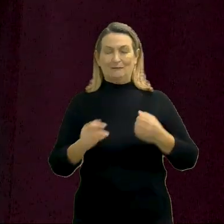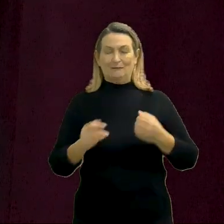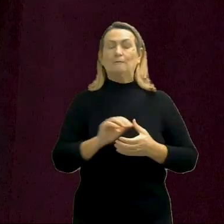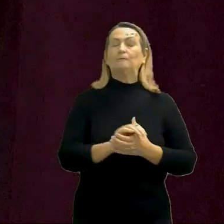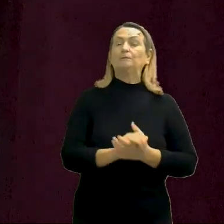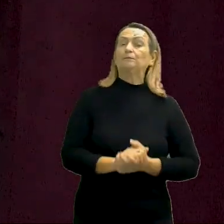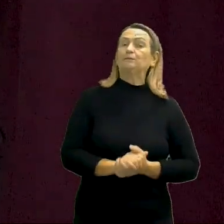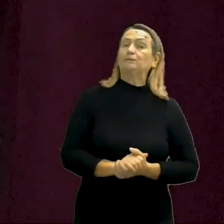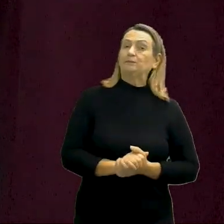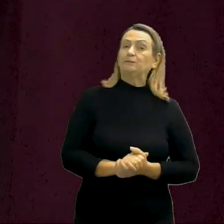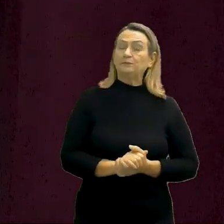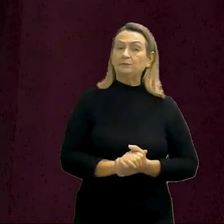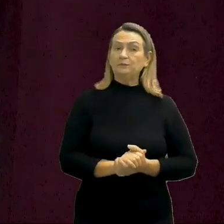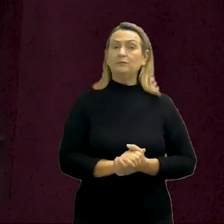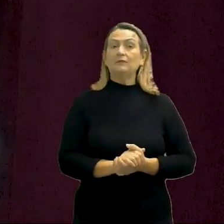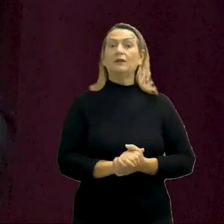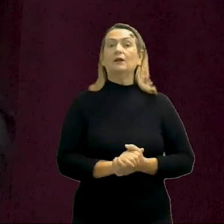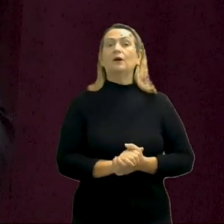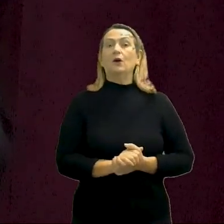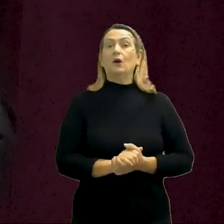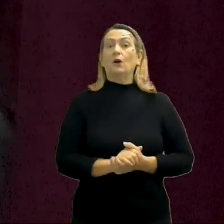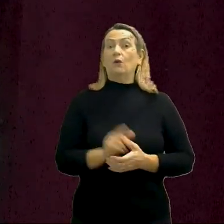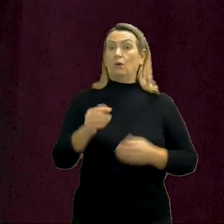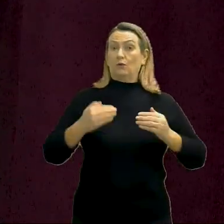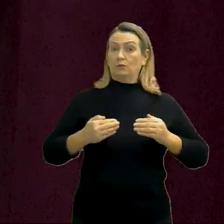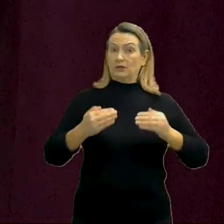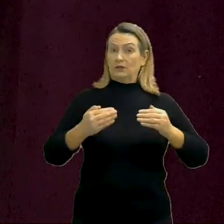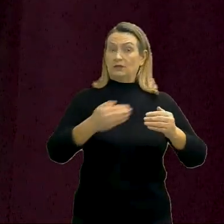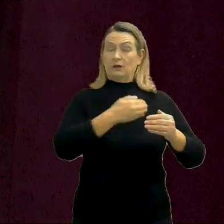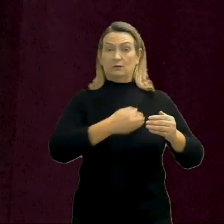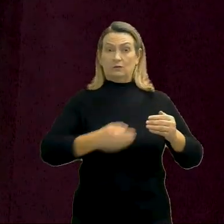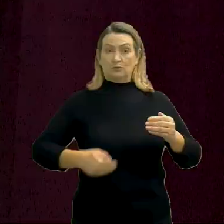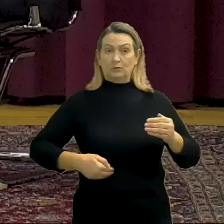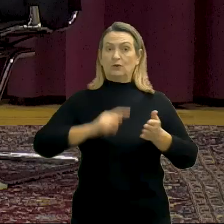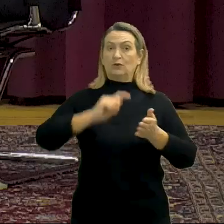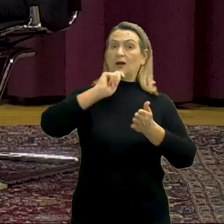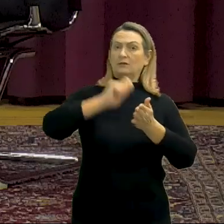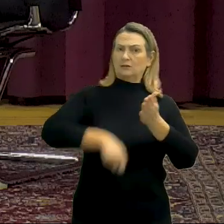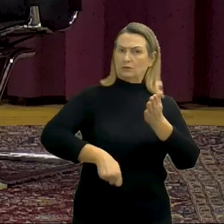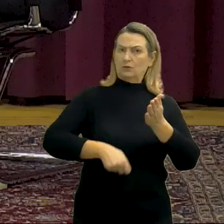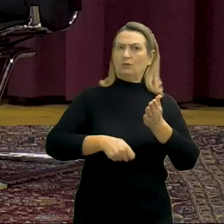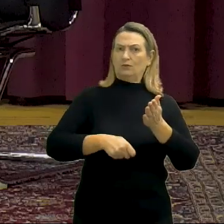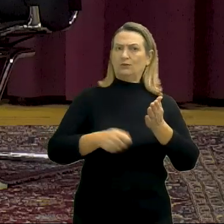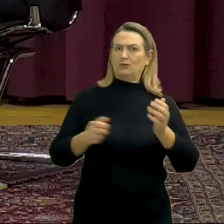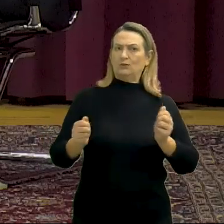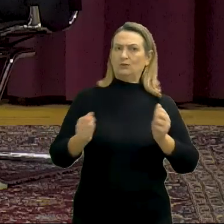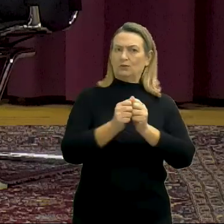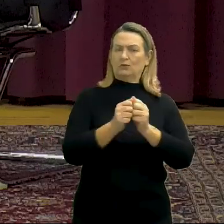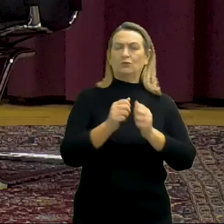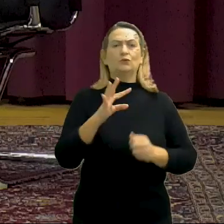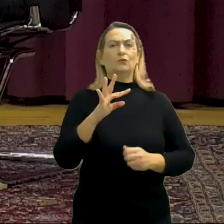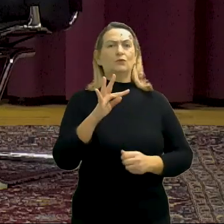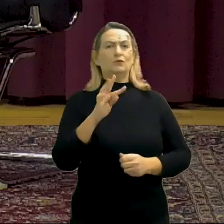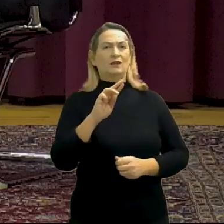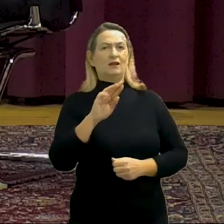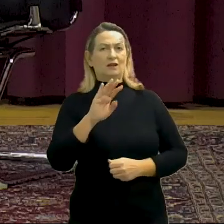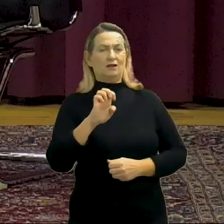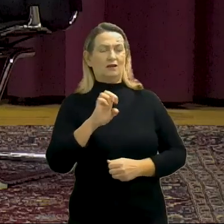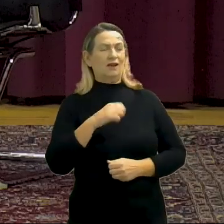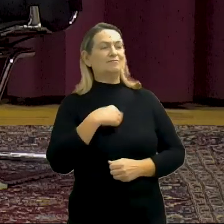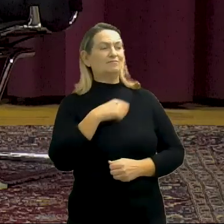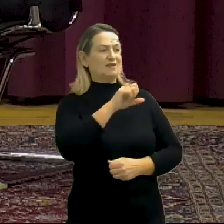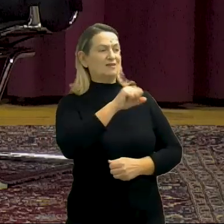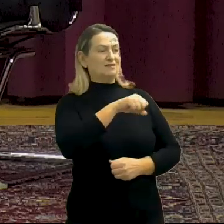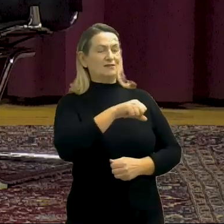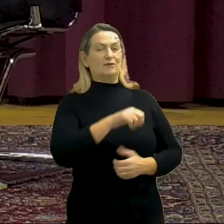assinou o protocolo conosco essa semana né sim e uma coisa interessante é que os juízes